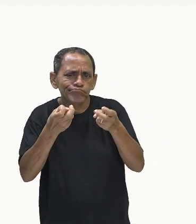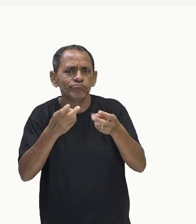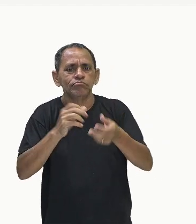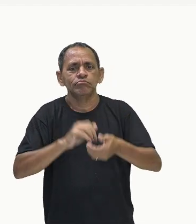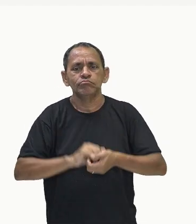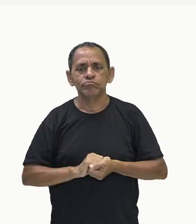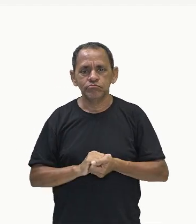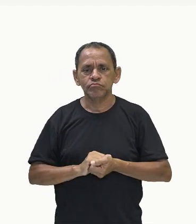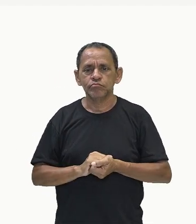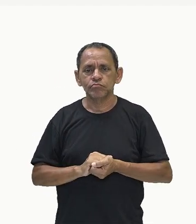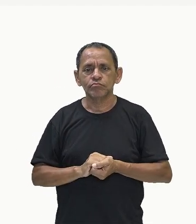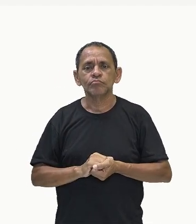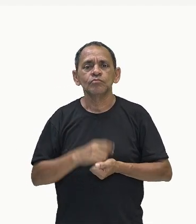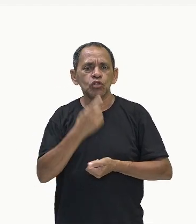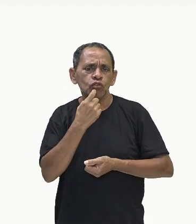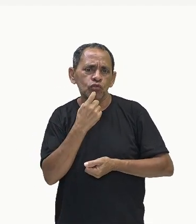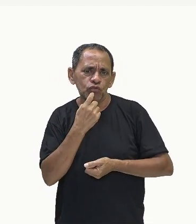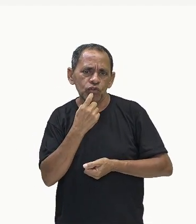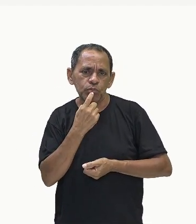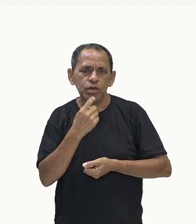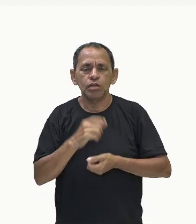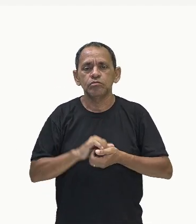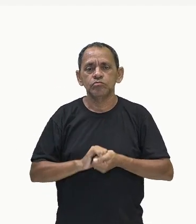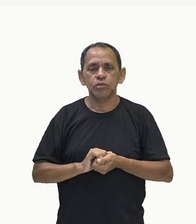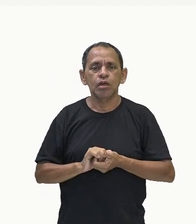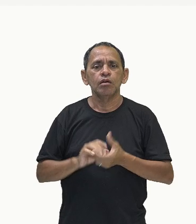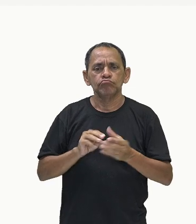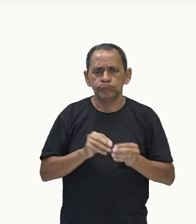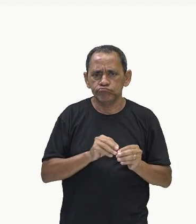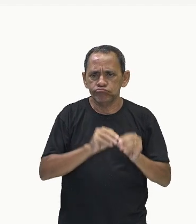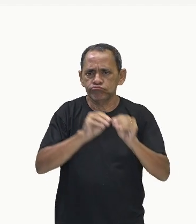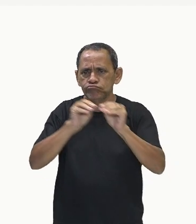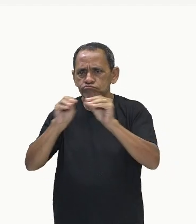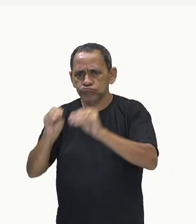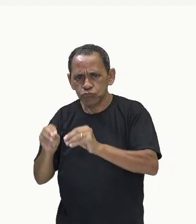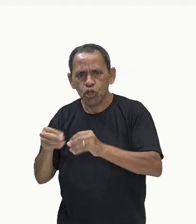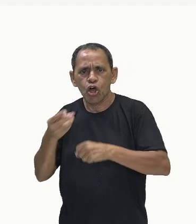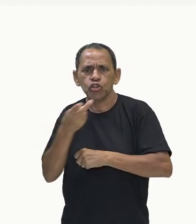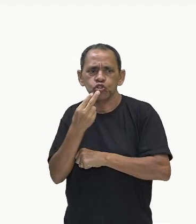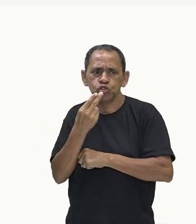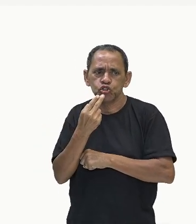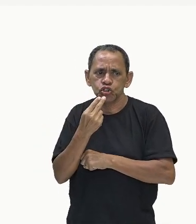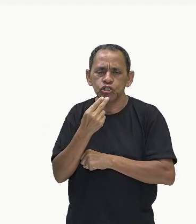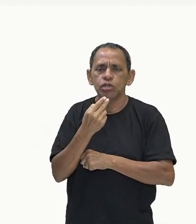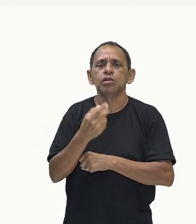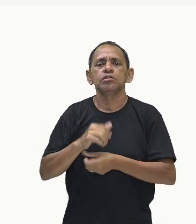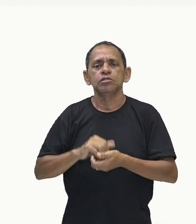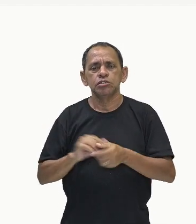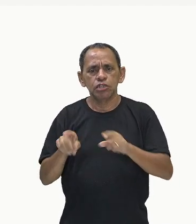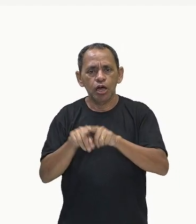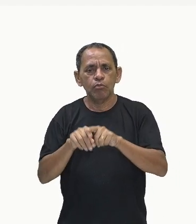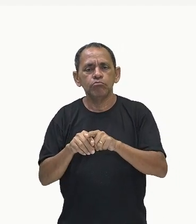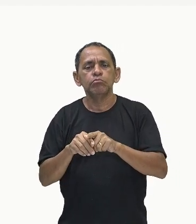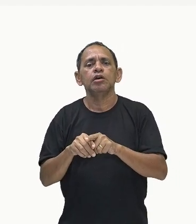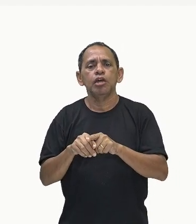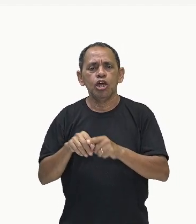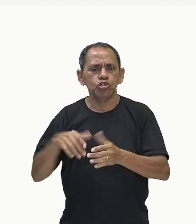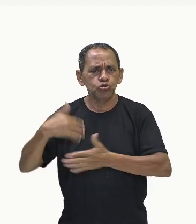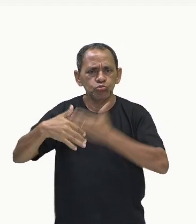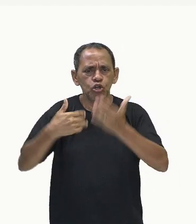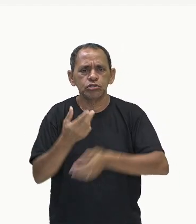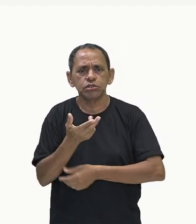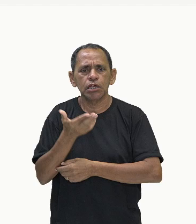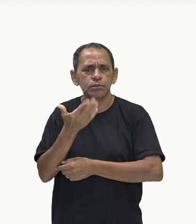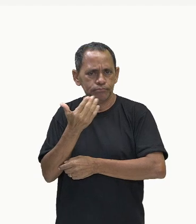o sangue transporta nutrientes que são obtidos pelo corpo no processo da digestão. Então,